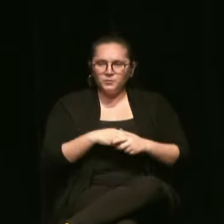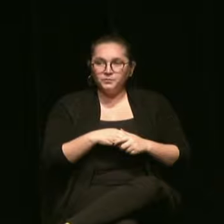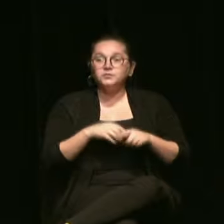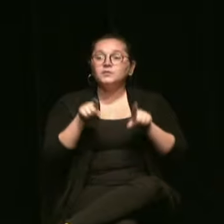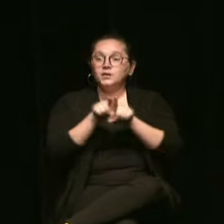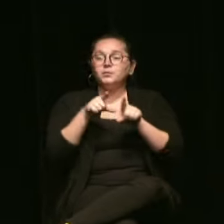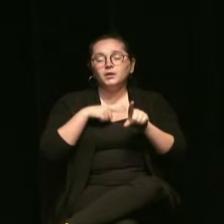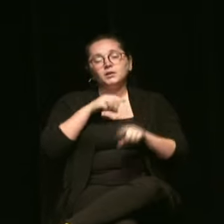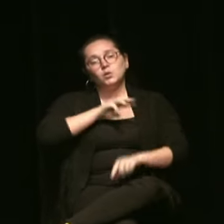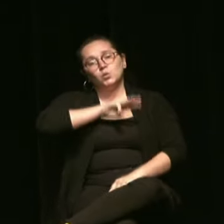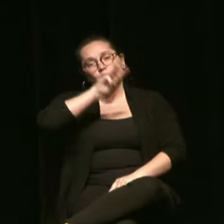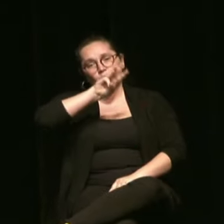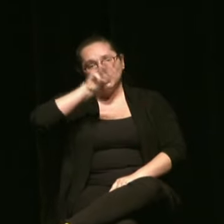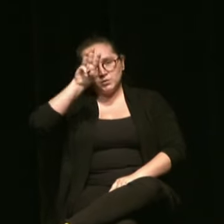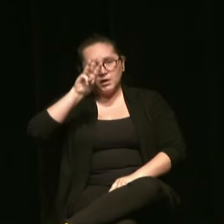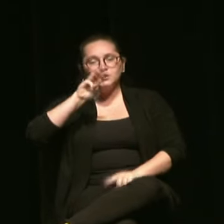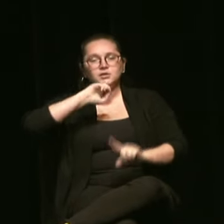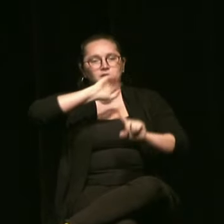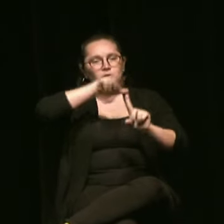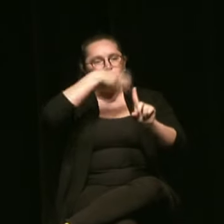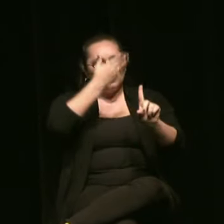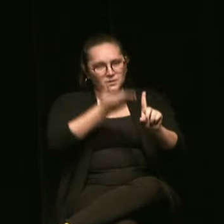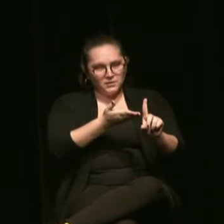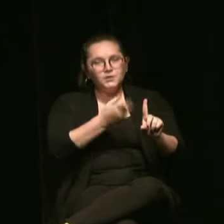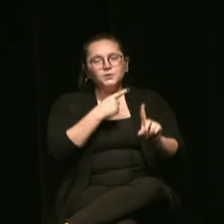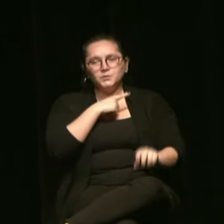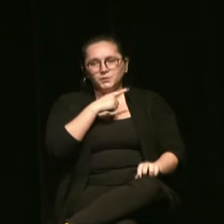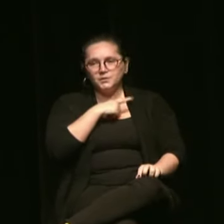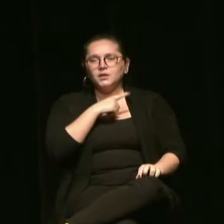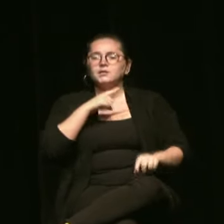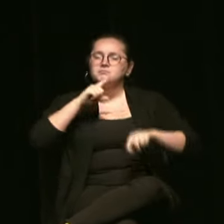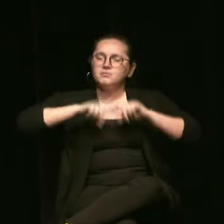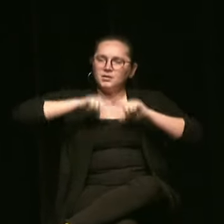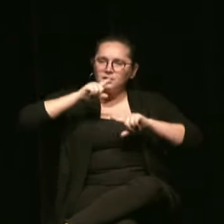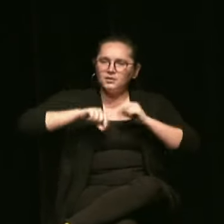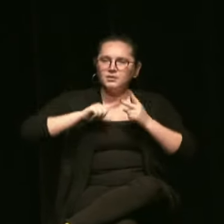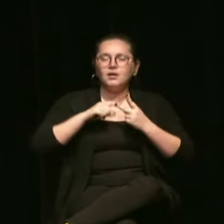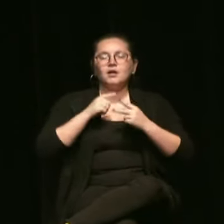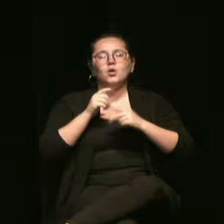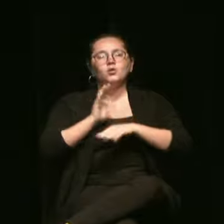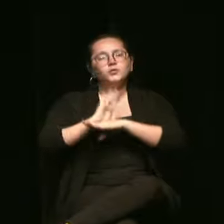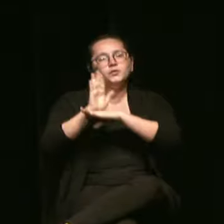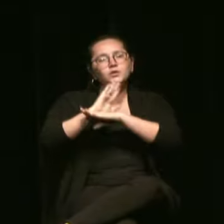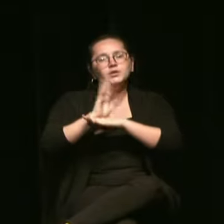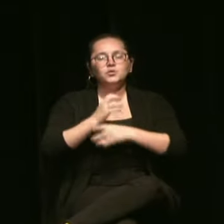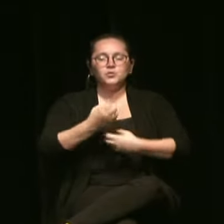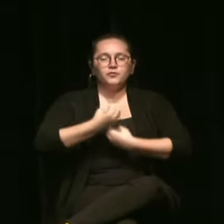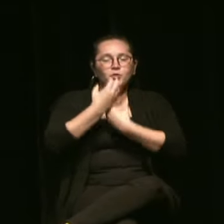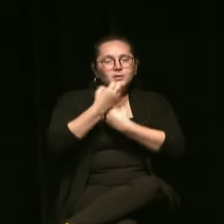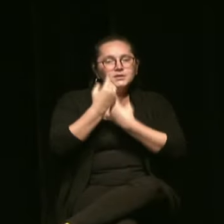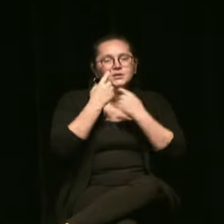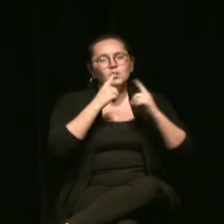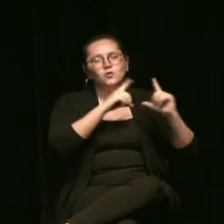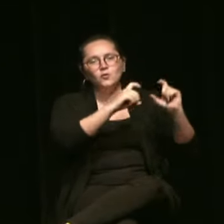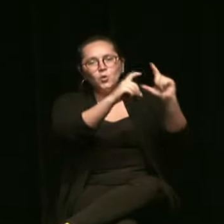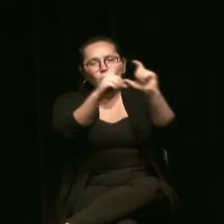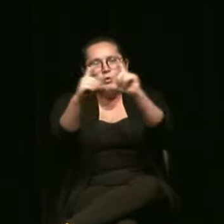tem um site da Ocupação, Eduardo Coutinho, que tem materiais, vídeos, informações, fotos, que